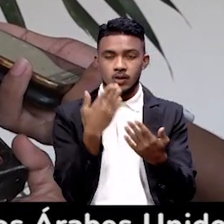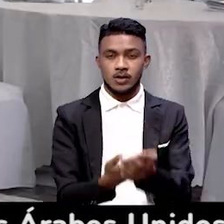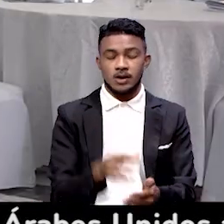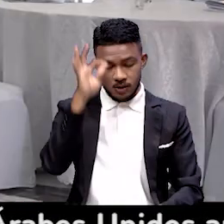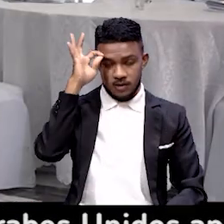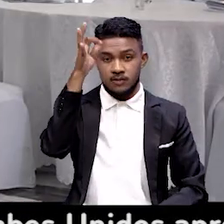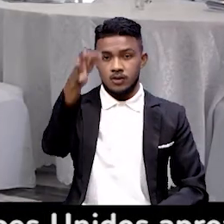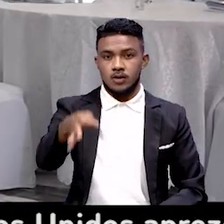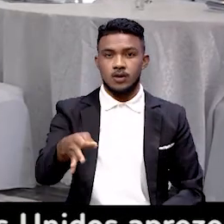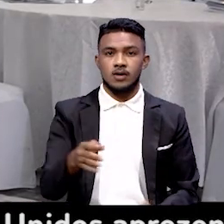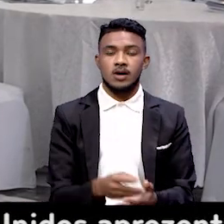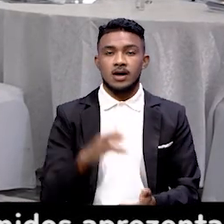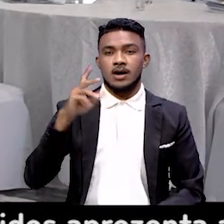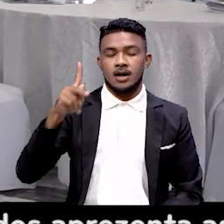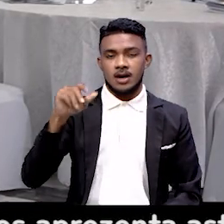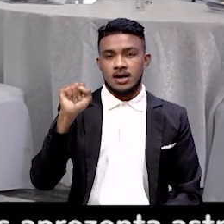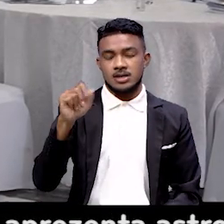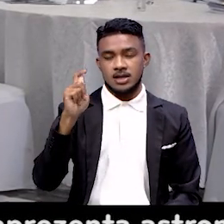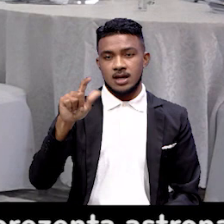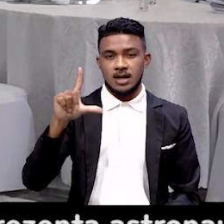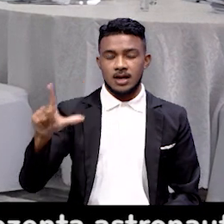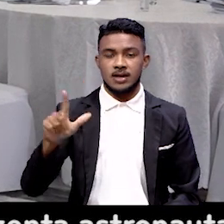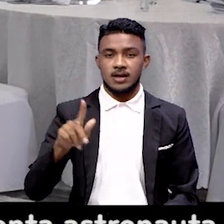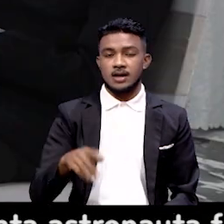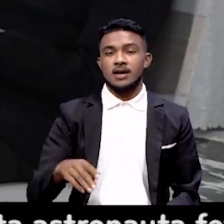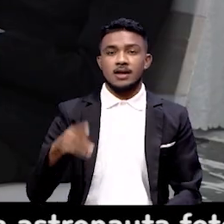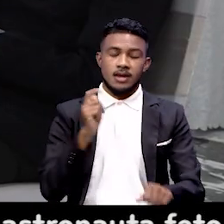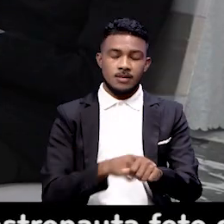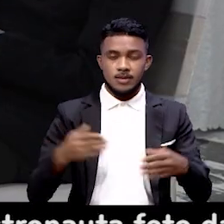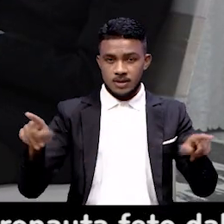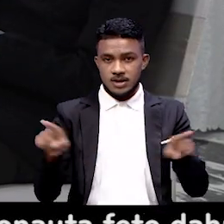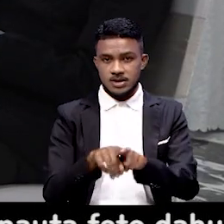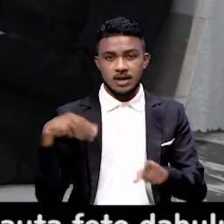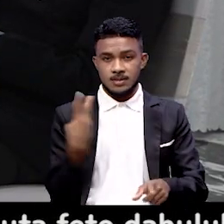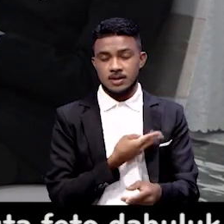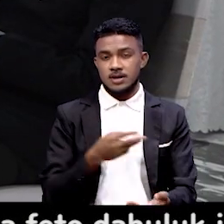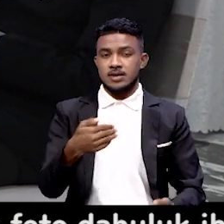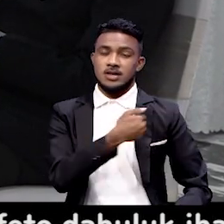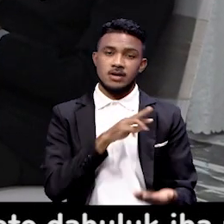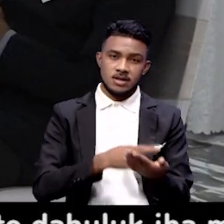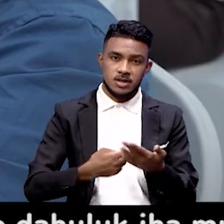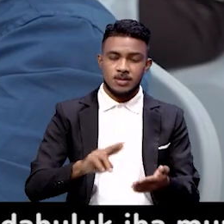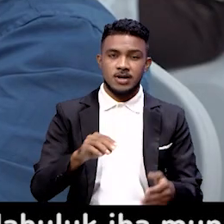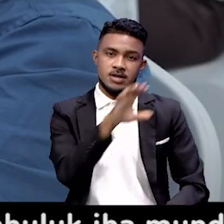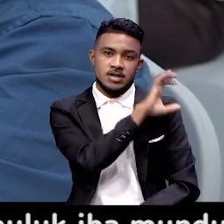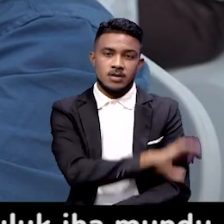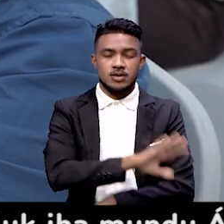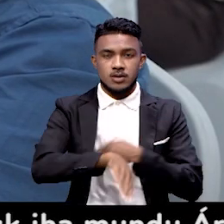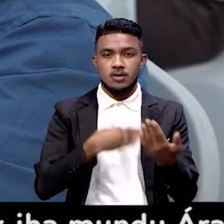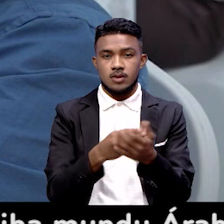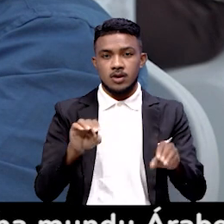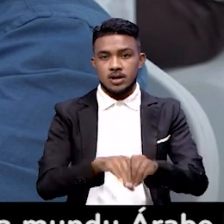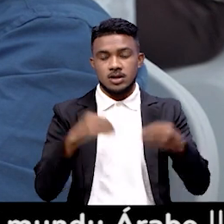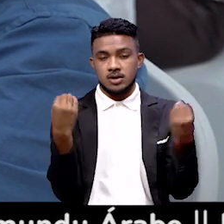futuro. Kai sitel mos durante ne nota empresa balun sidau kresista ia segurança sosial tambane organizasaun